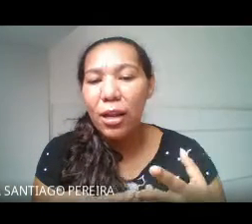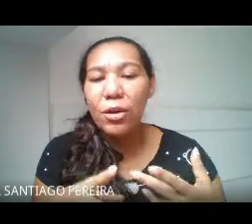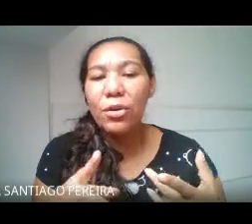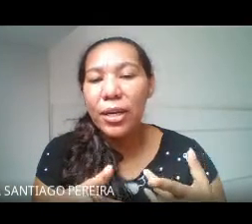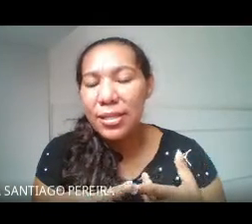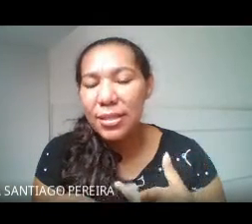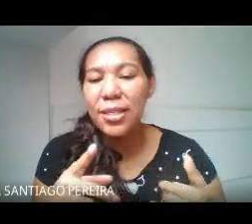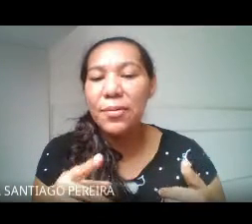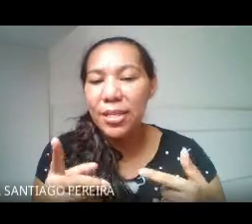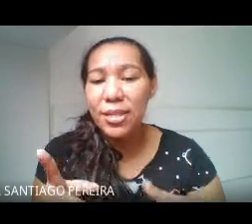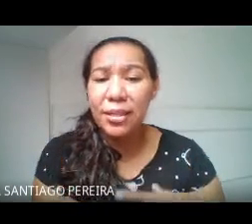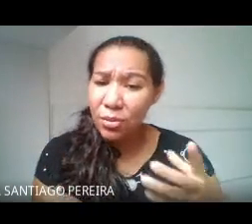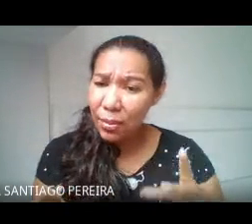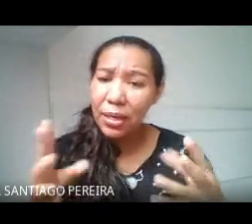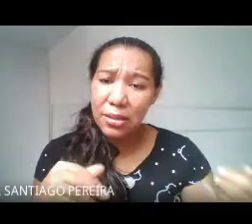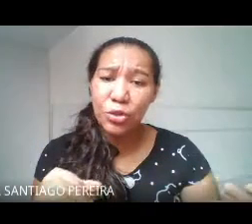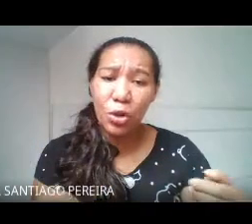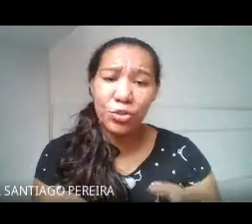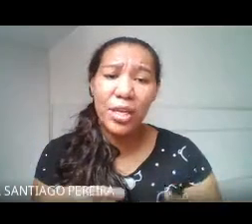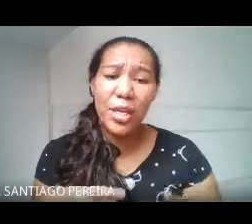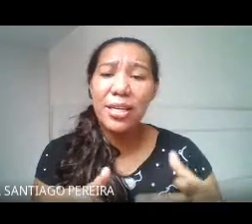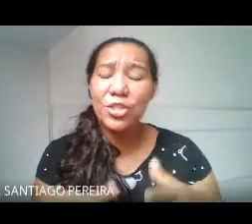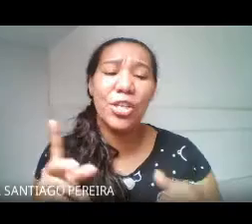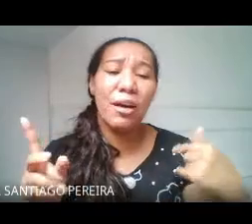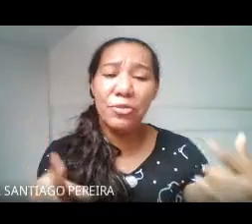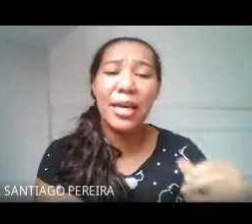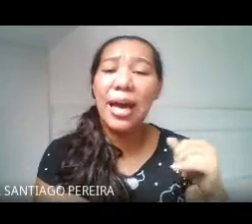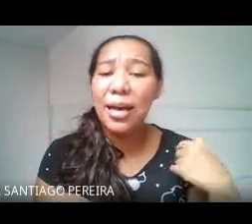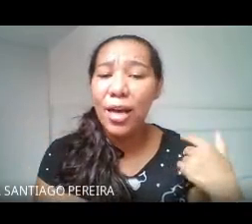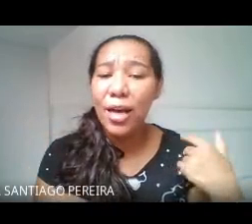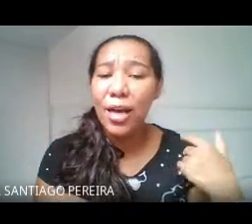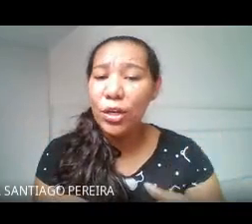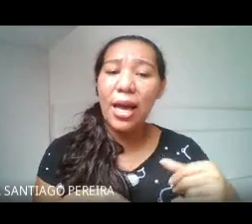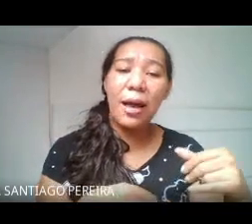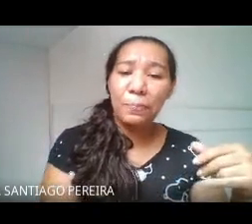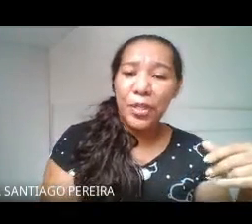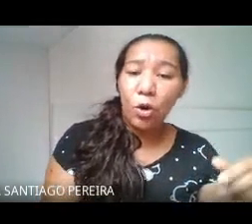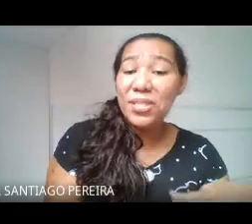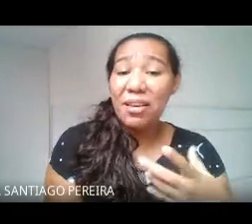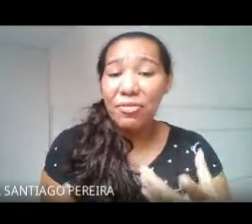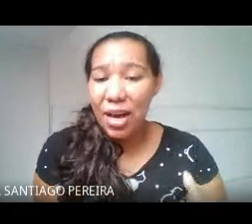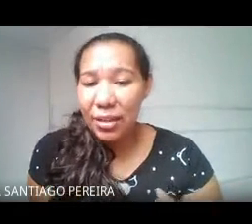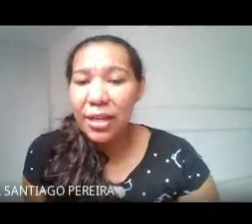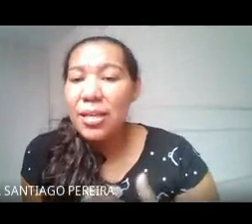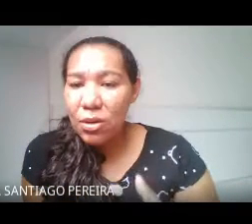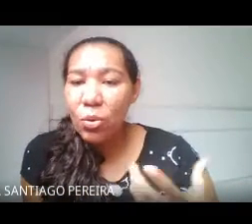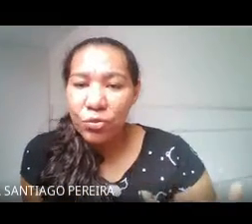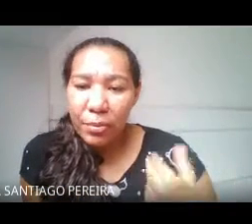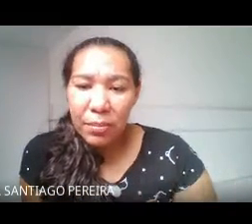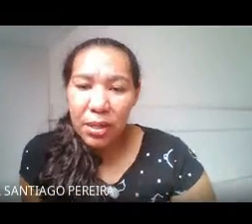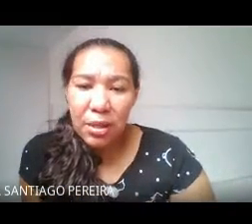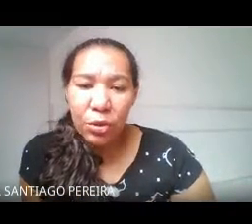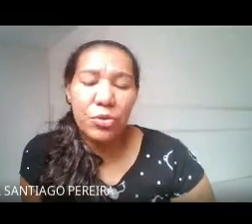care, look, seem, e etc. São semelhantes aos nossos, né? Ser, estar, ficar, olhar, observar, né? São